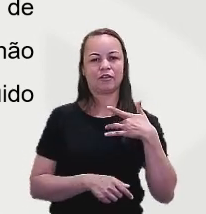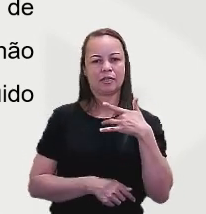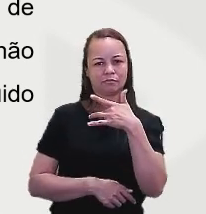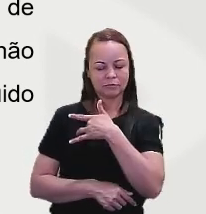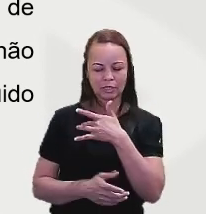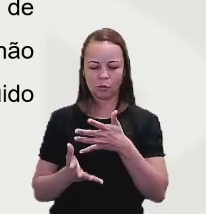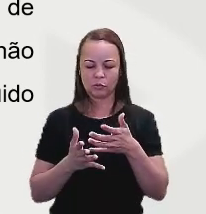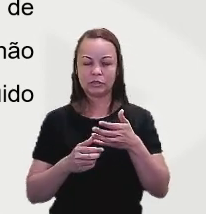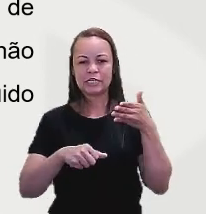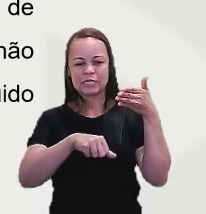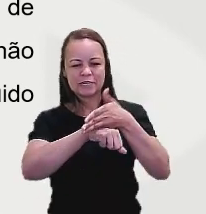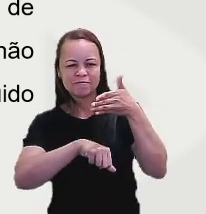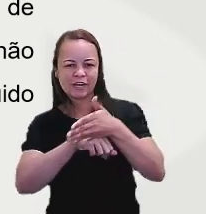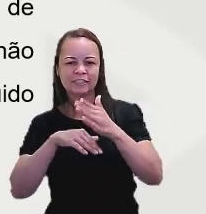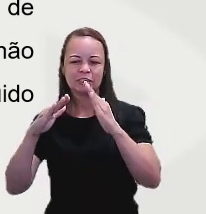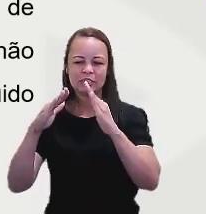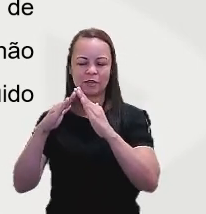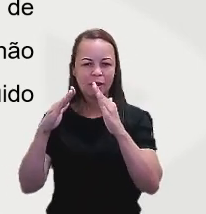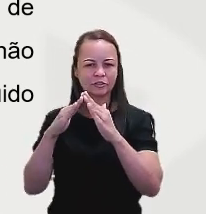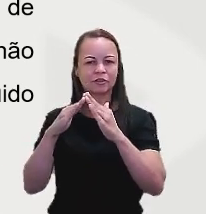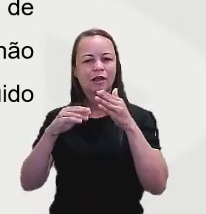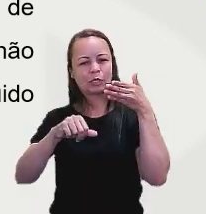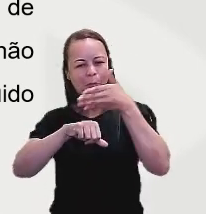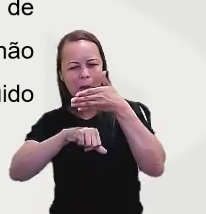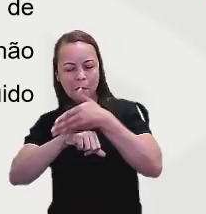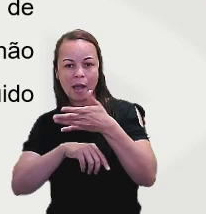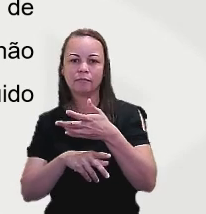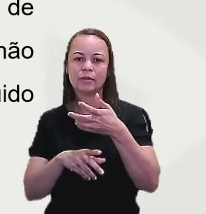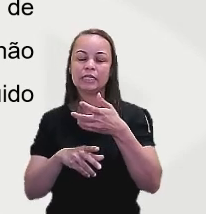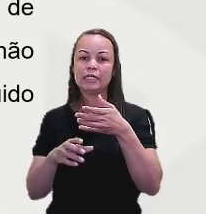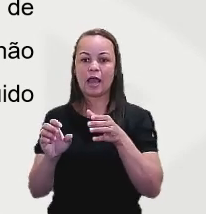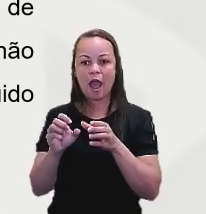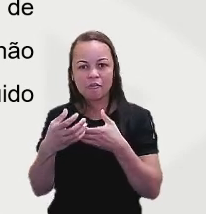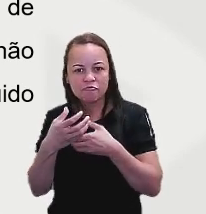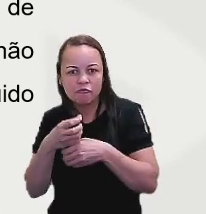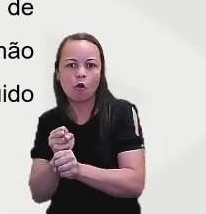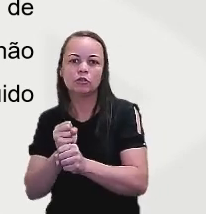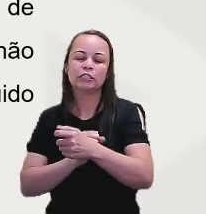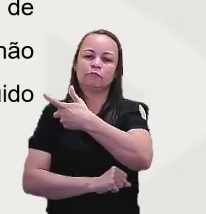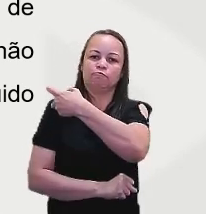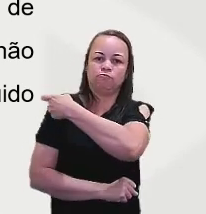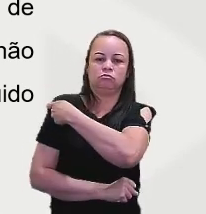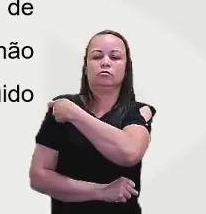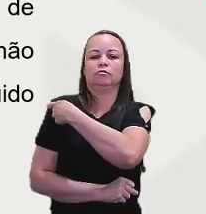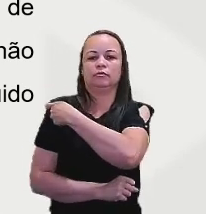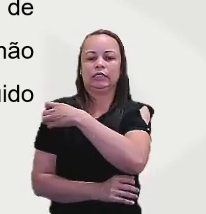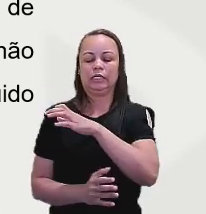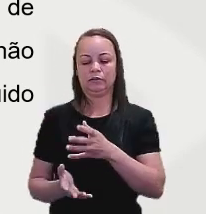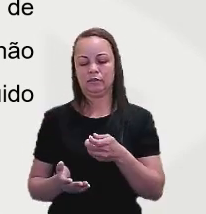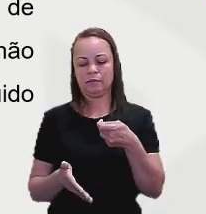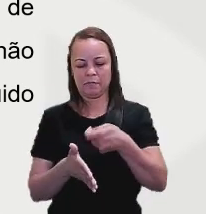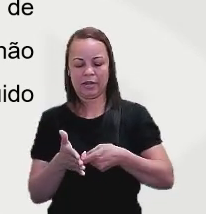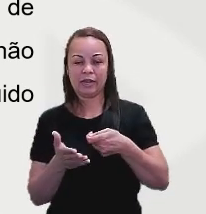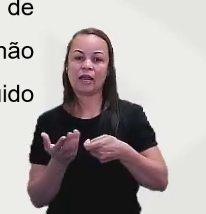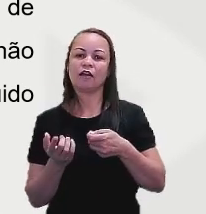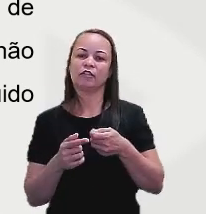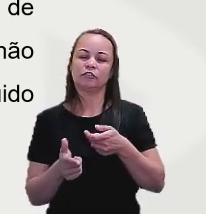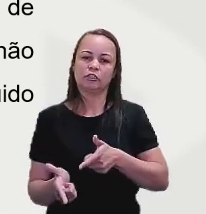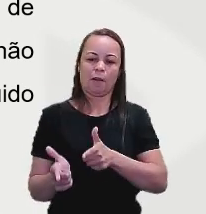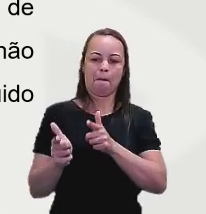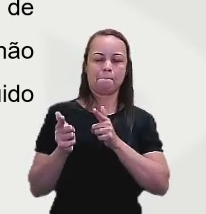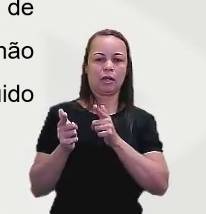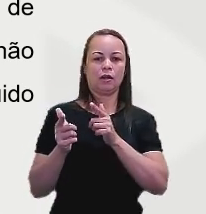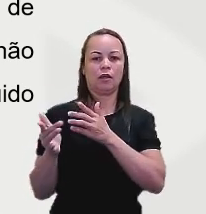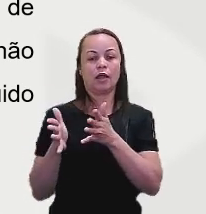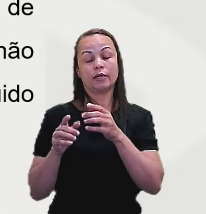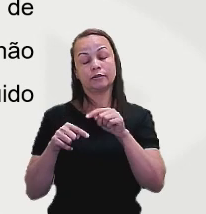invadiam as casas e vacinavam as pessoas à força. Os mais radicais pregavam a resistência à bala, alegando